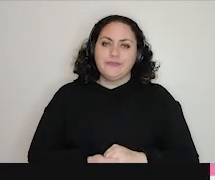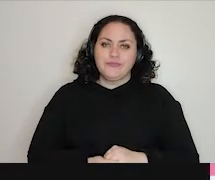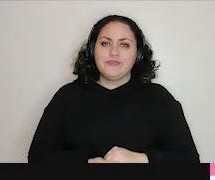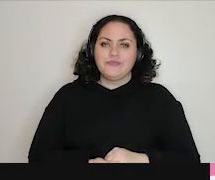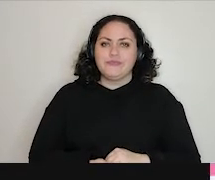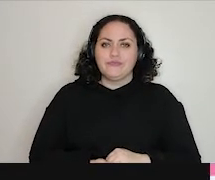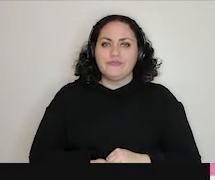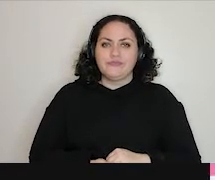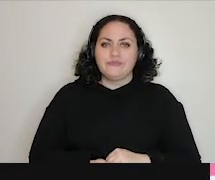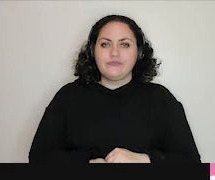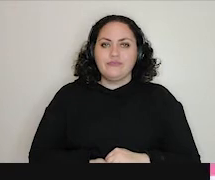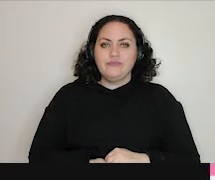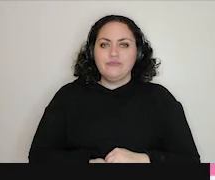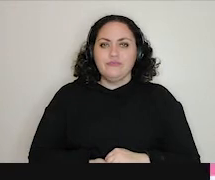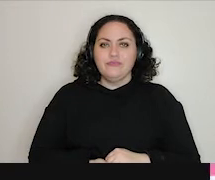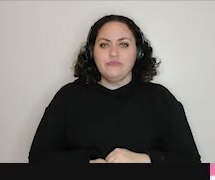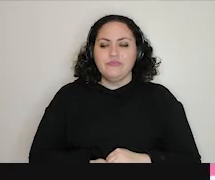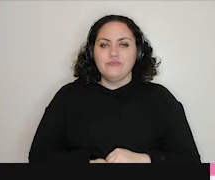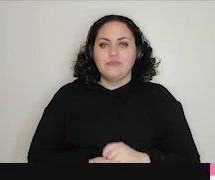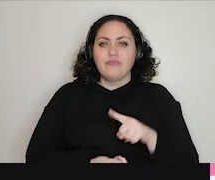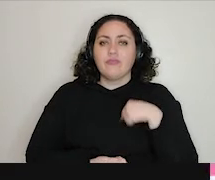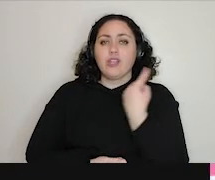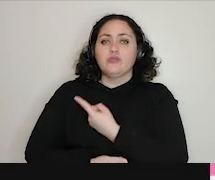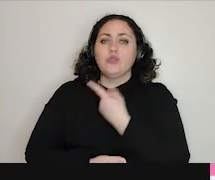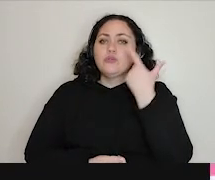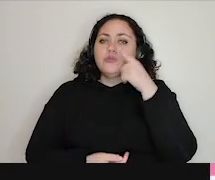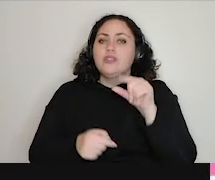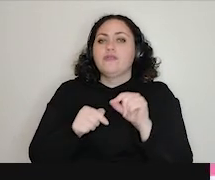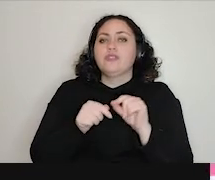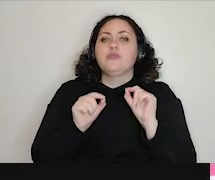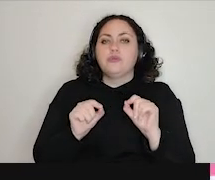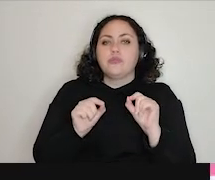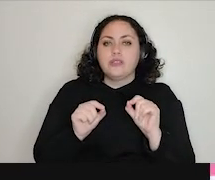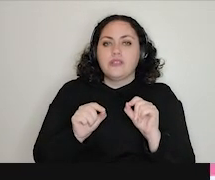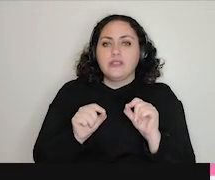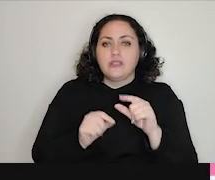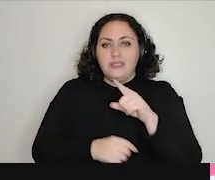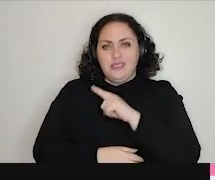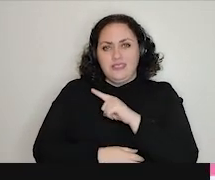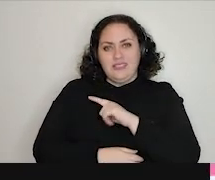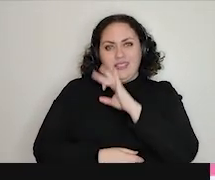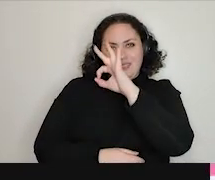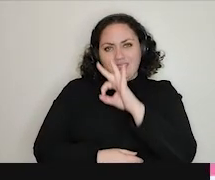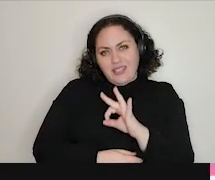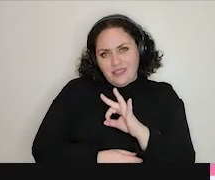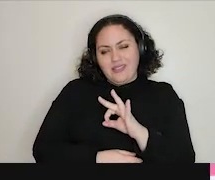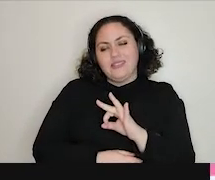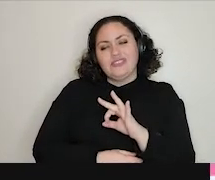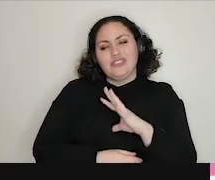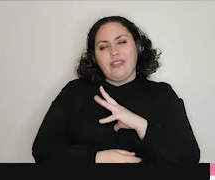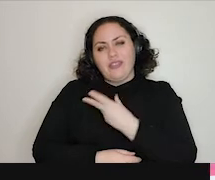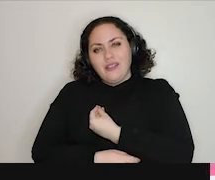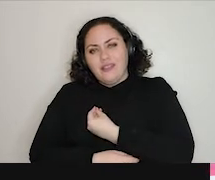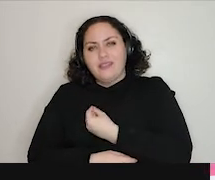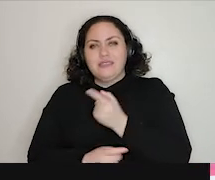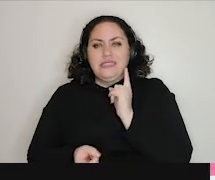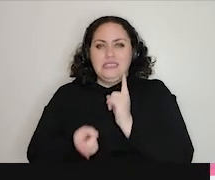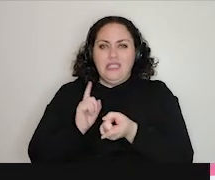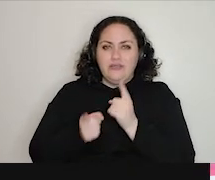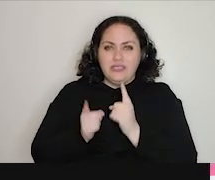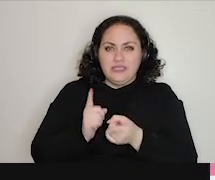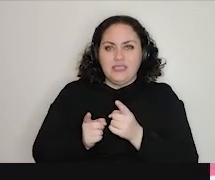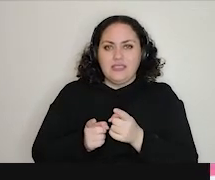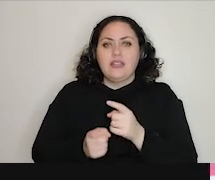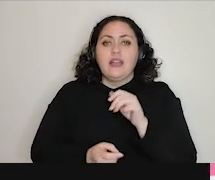seguras, né? Justamente para a gente conseguir fazer com que, por exemplo, as taxas de absenteísmo, né, das travestis, das